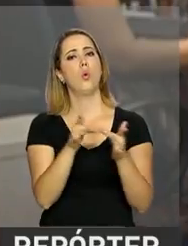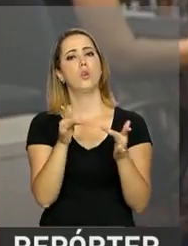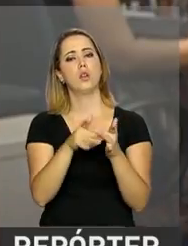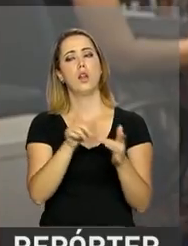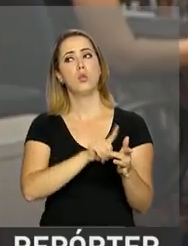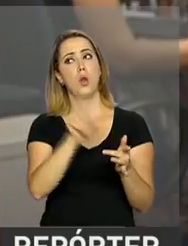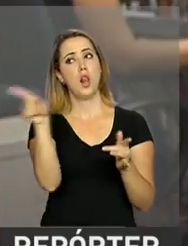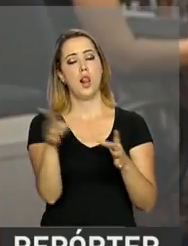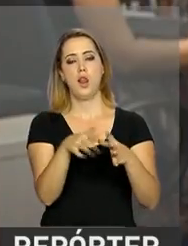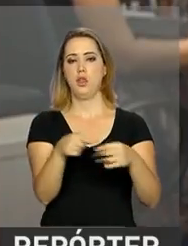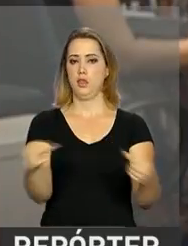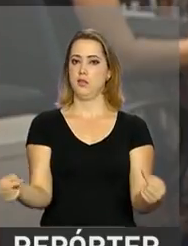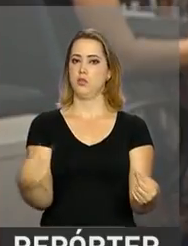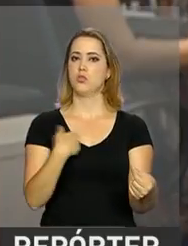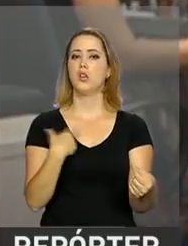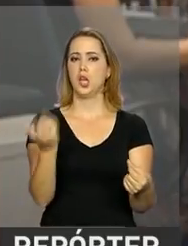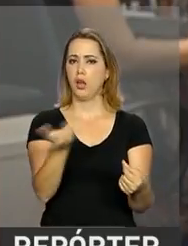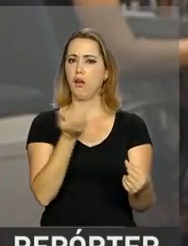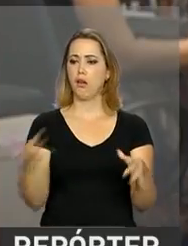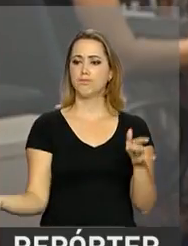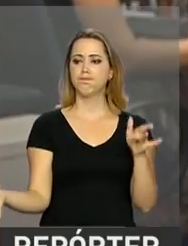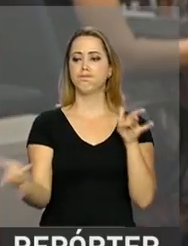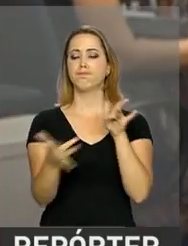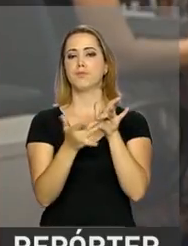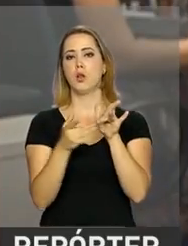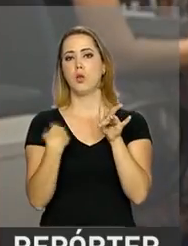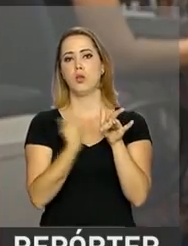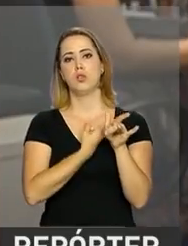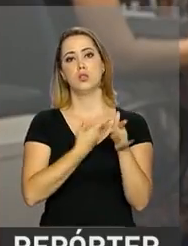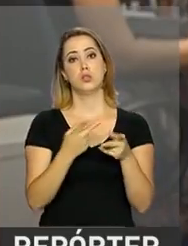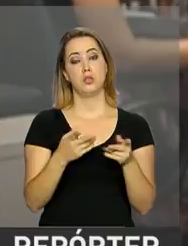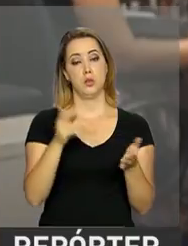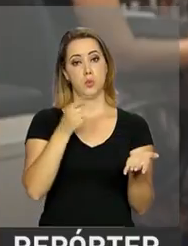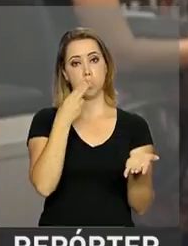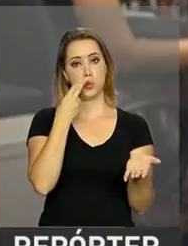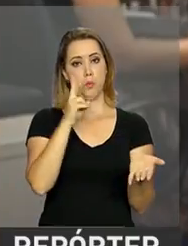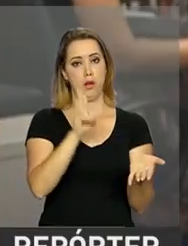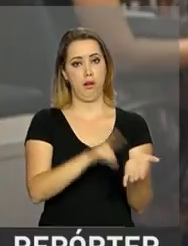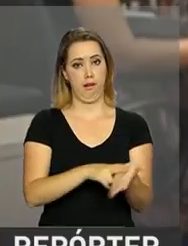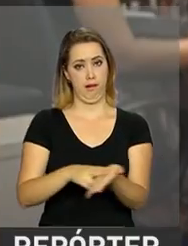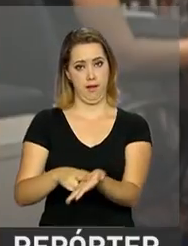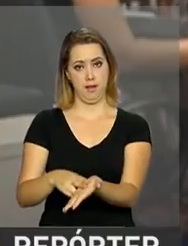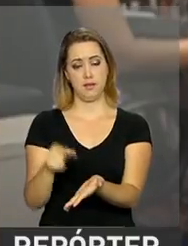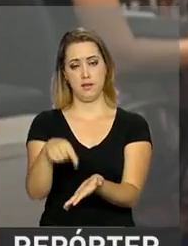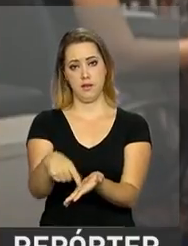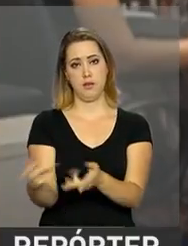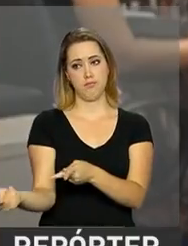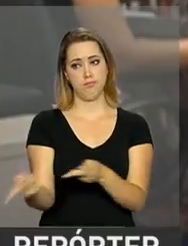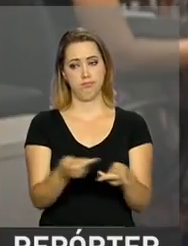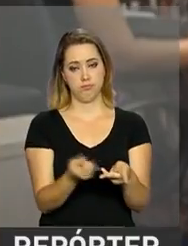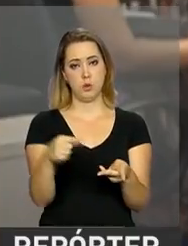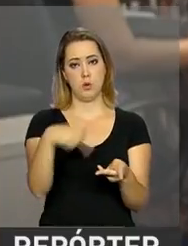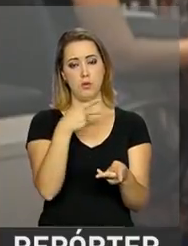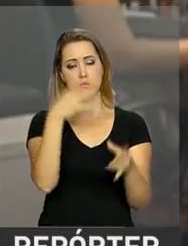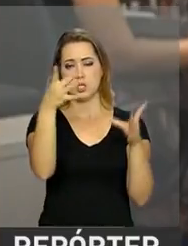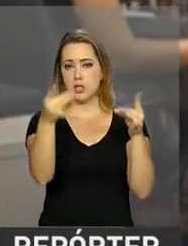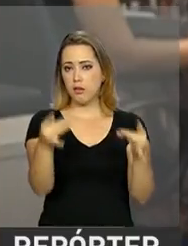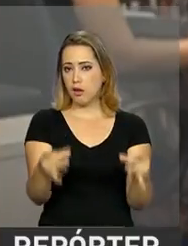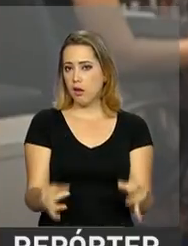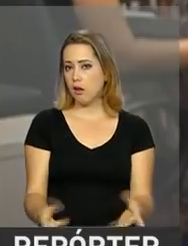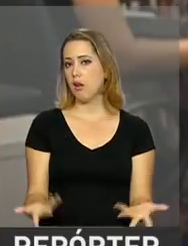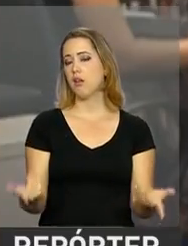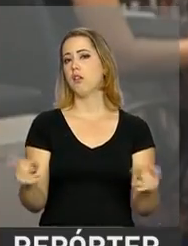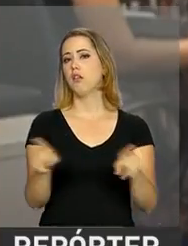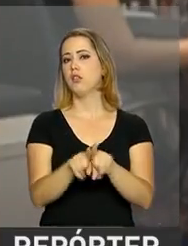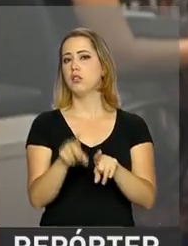queiram fechar conosco nós iremos disponibilizar uma carta convite eh discriminando que eles estão vindo ao Brasil via